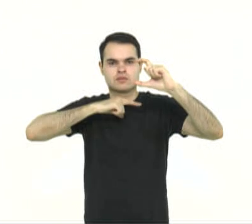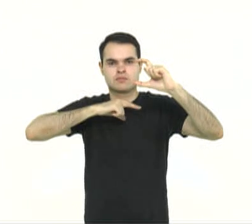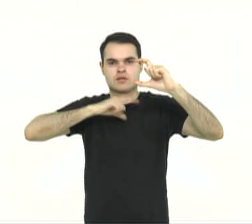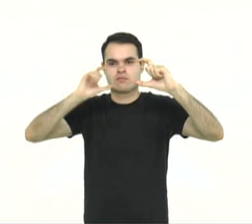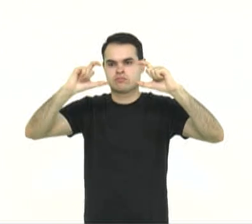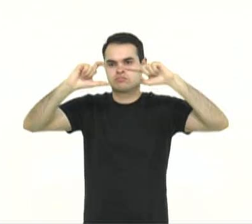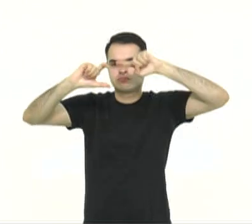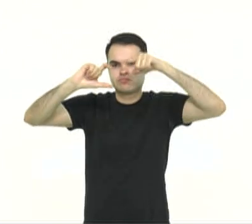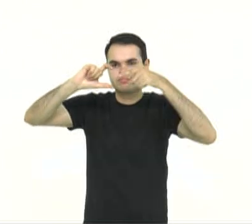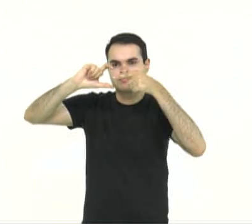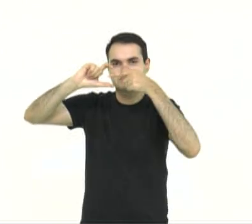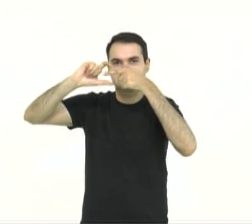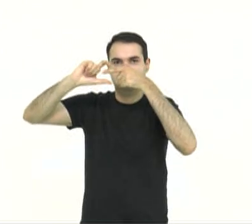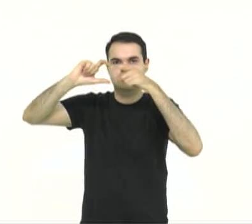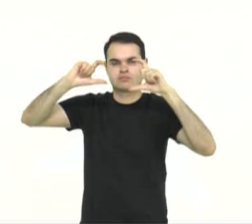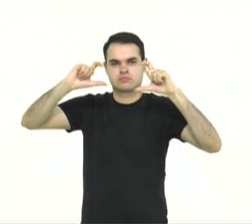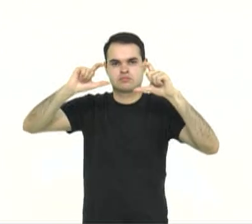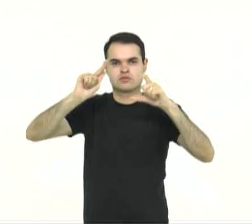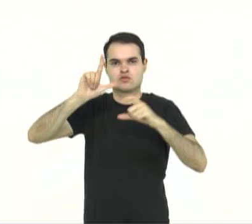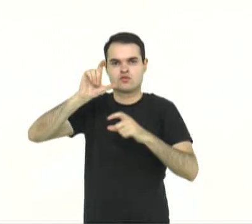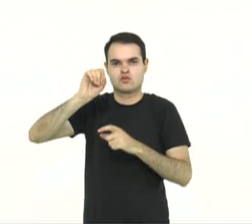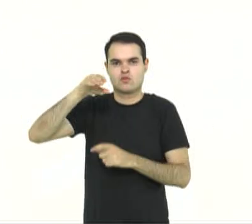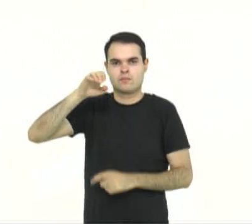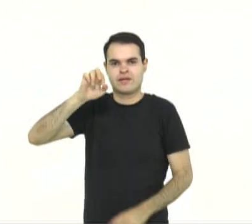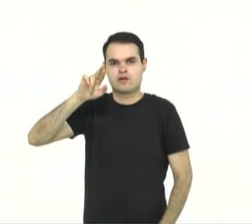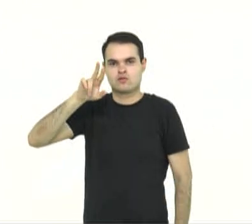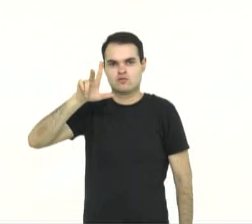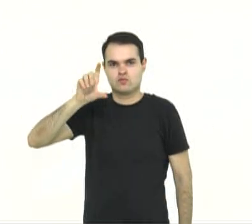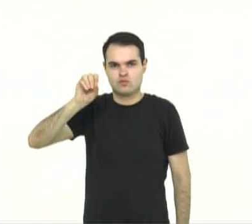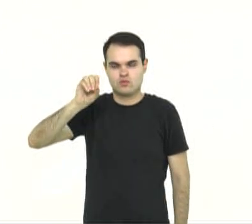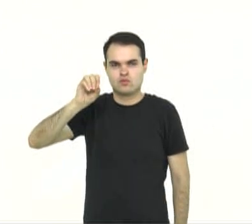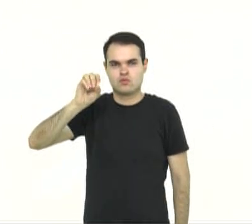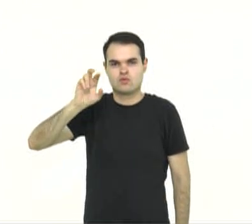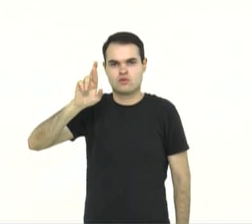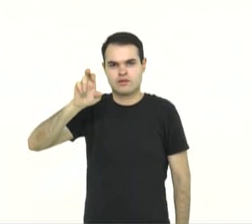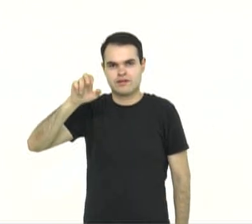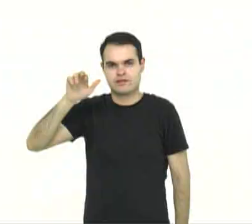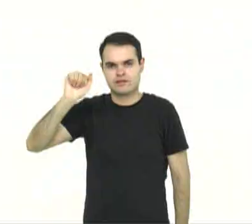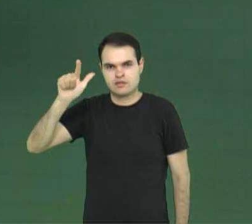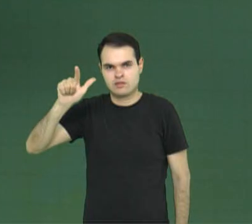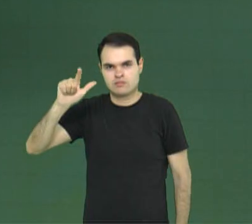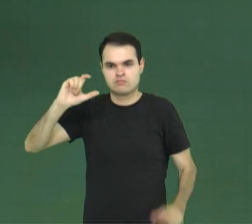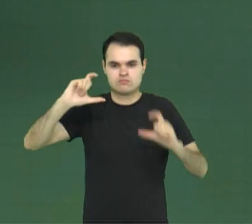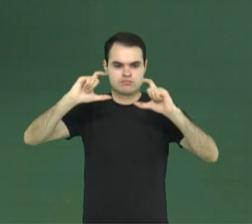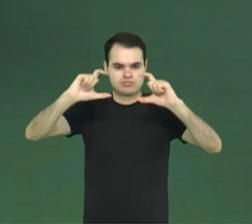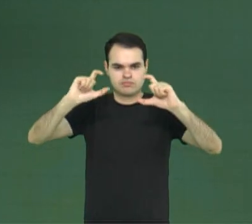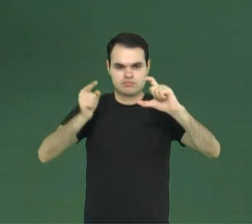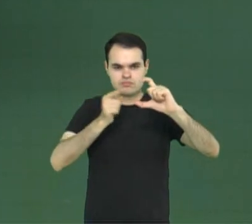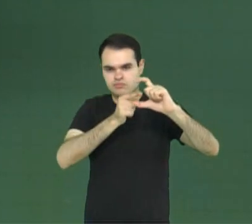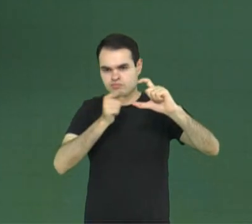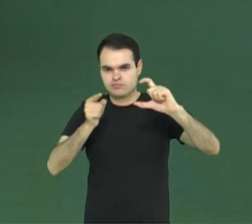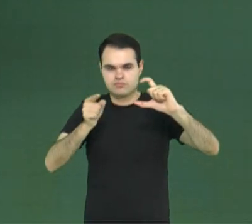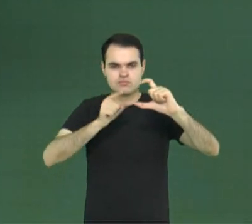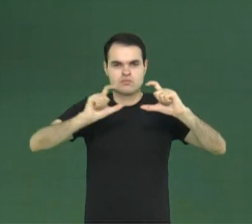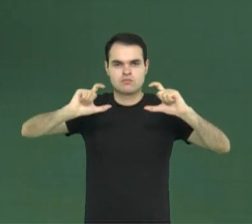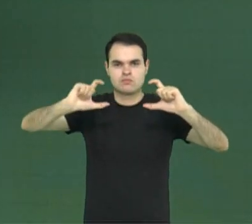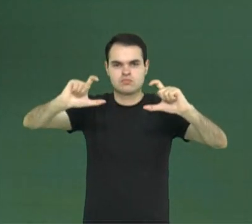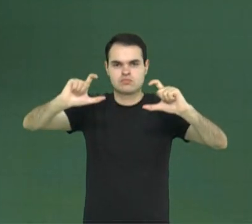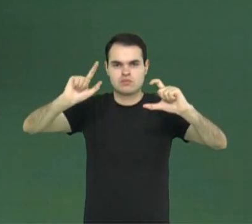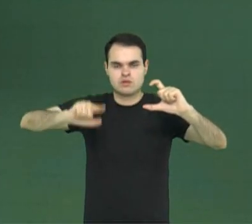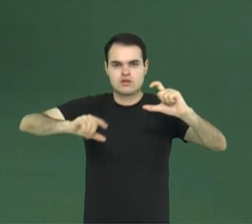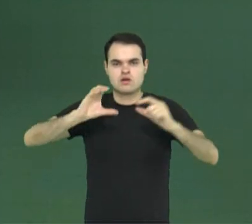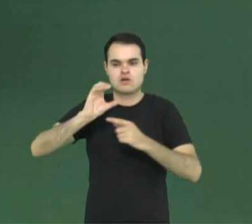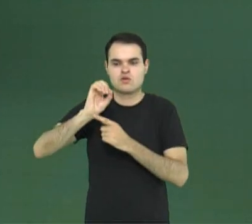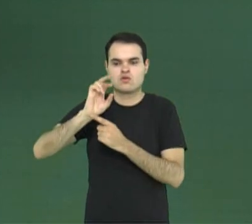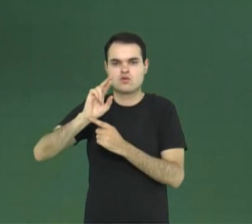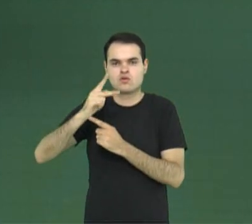pelo glomérulo renal e a cápsula renal, que juntos vão formar o que nós chamamos de